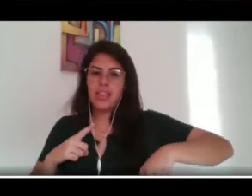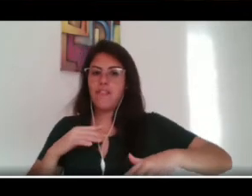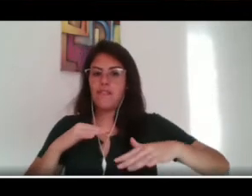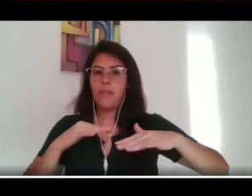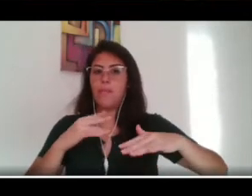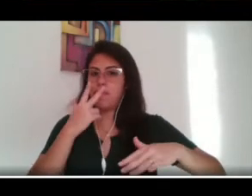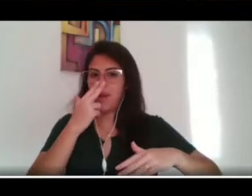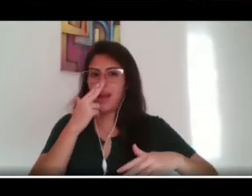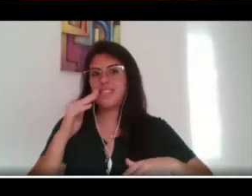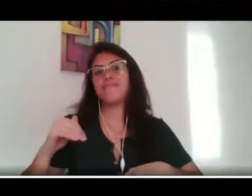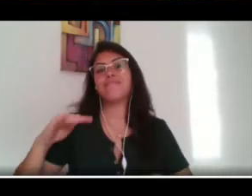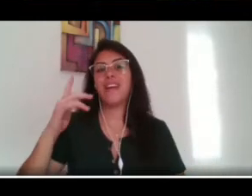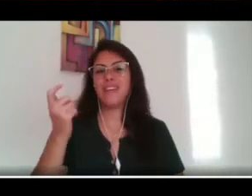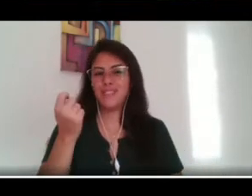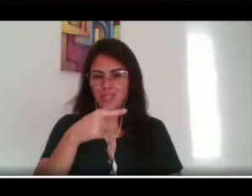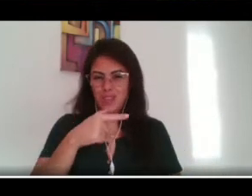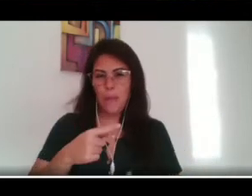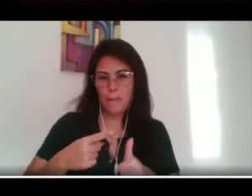são independentes.